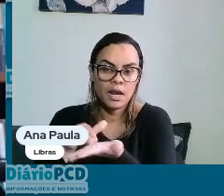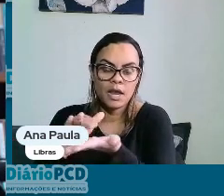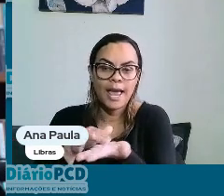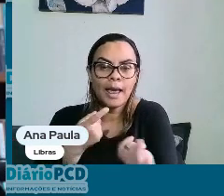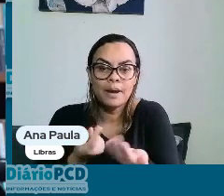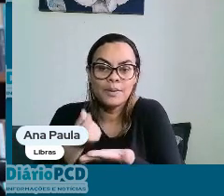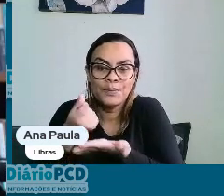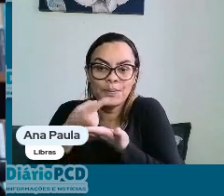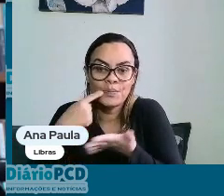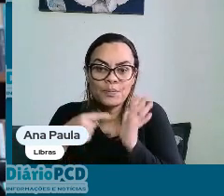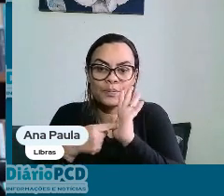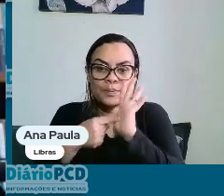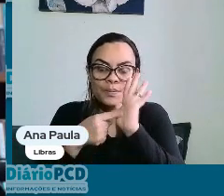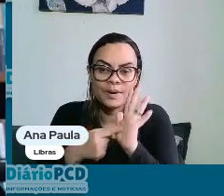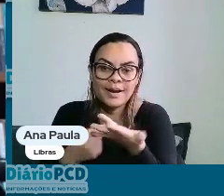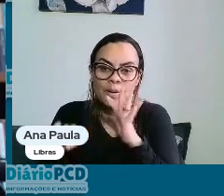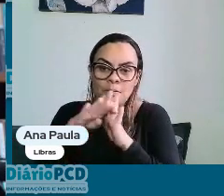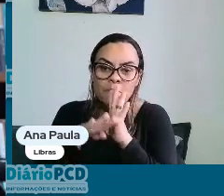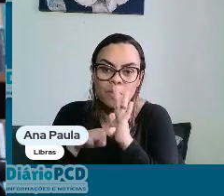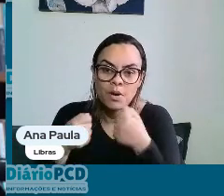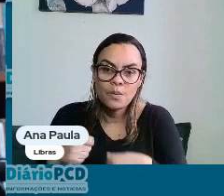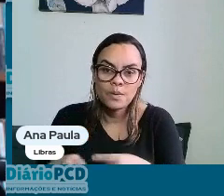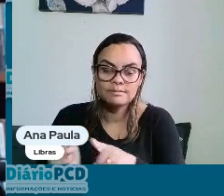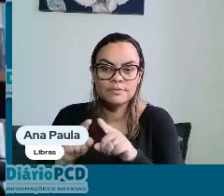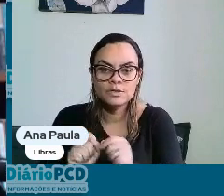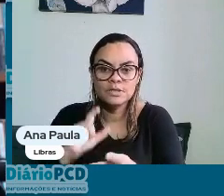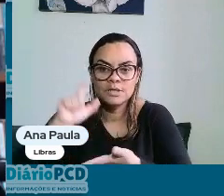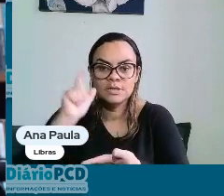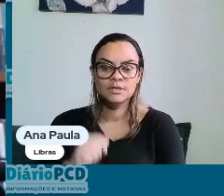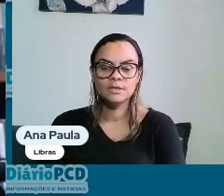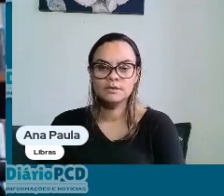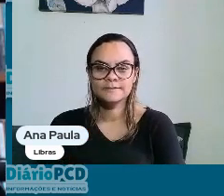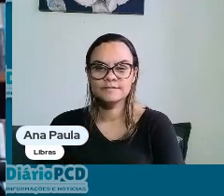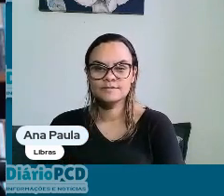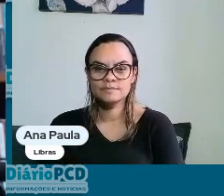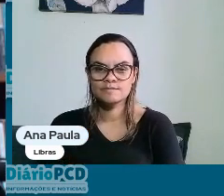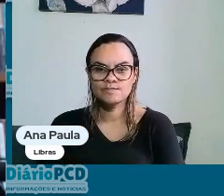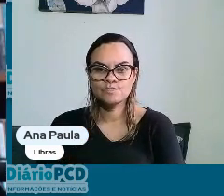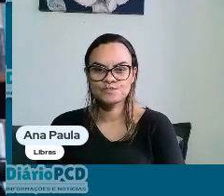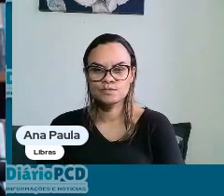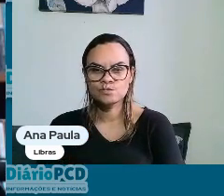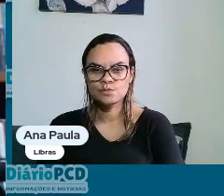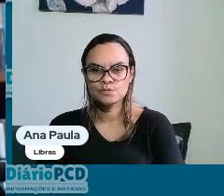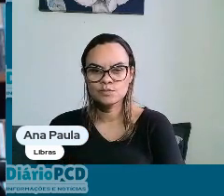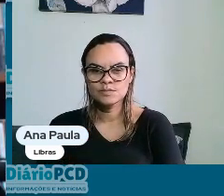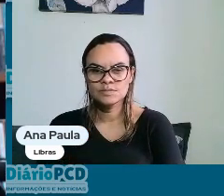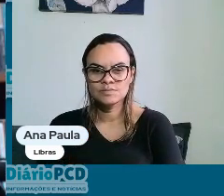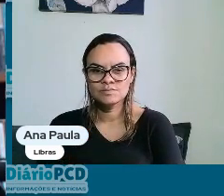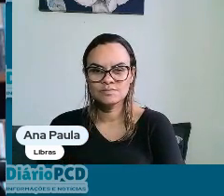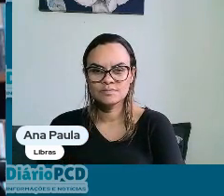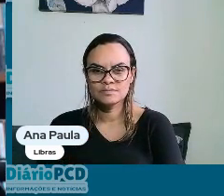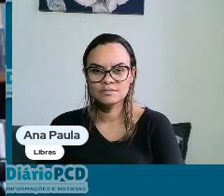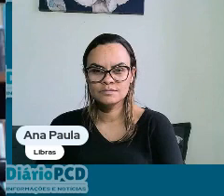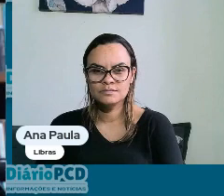despesas, e não programando despesas, essas vêm do aumento de carga tributária. O próprio